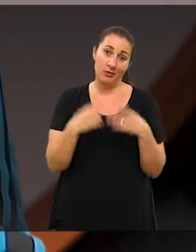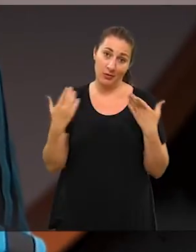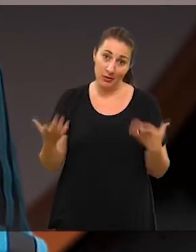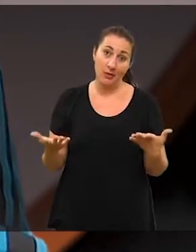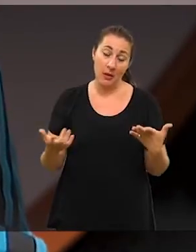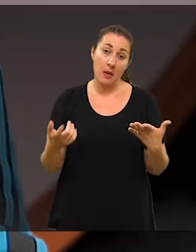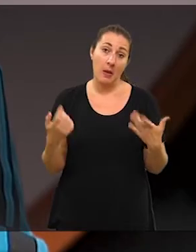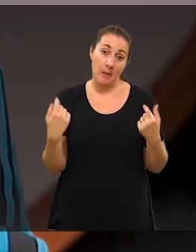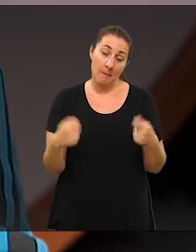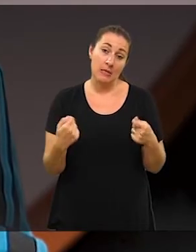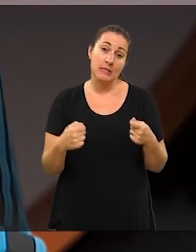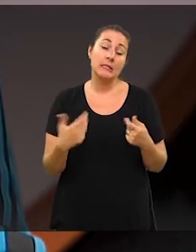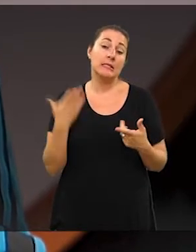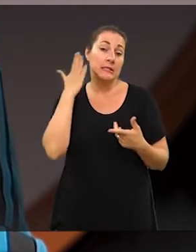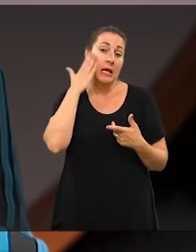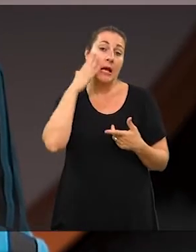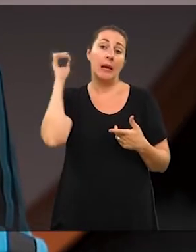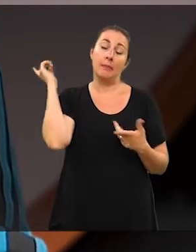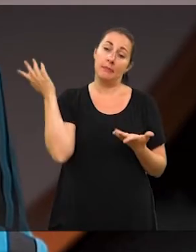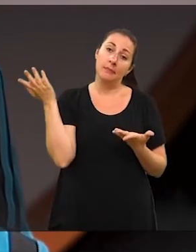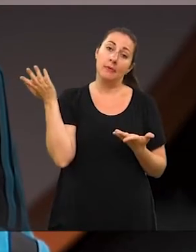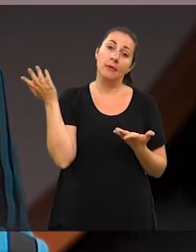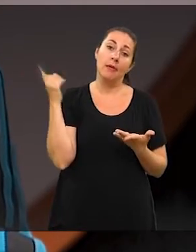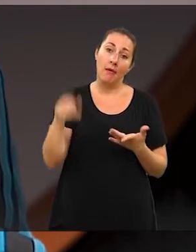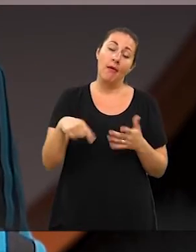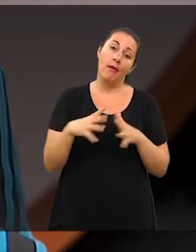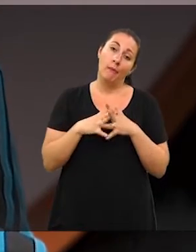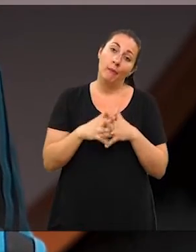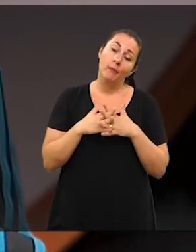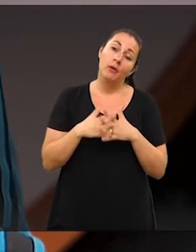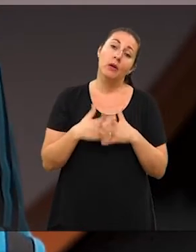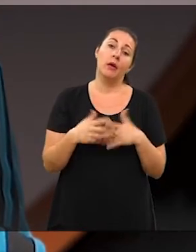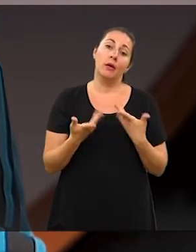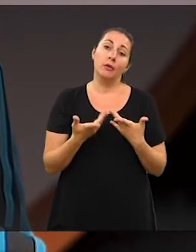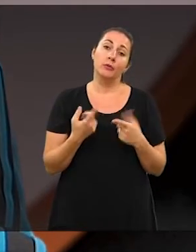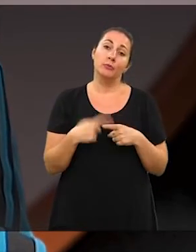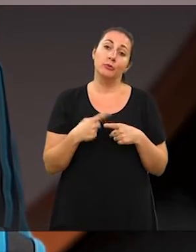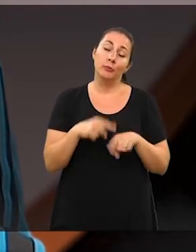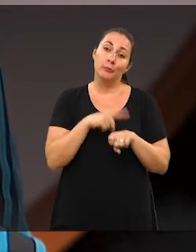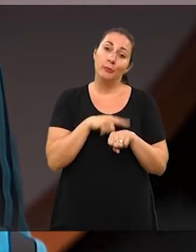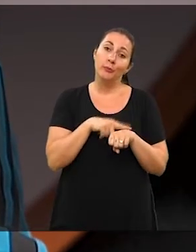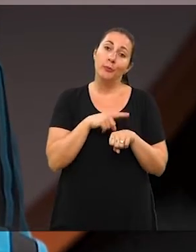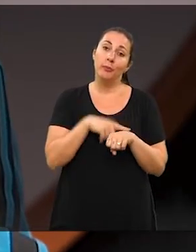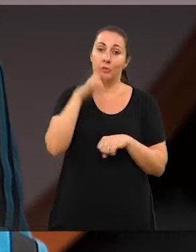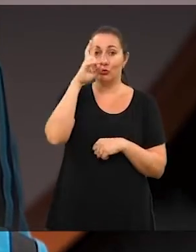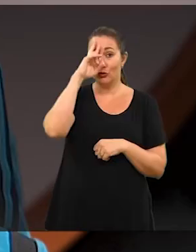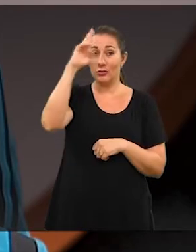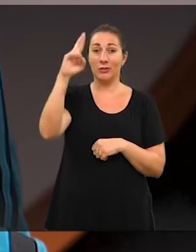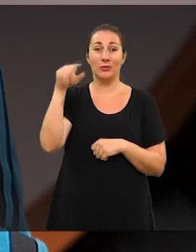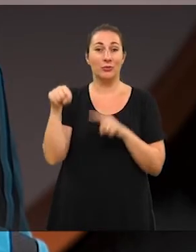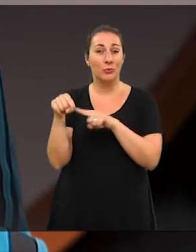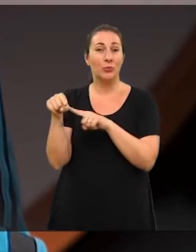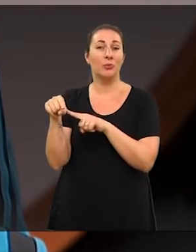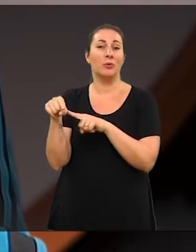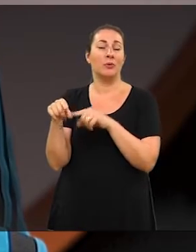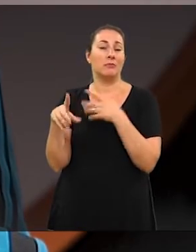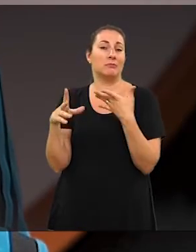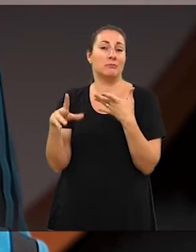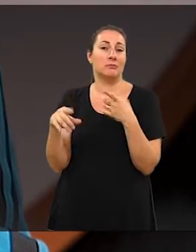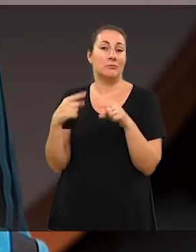gente sabe que é difícil, né? Nós estamos num período onde o diretor também